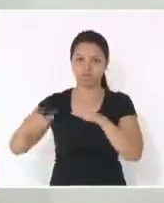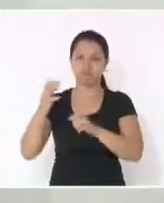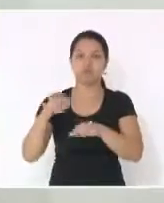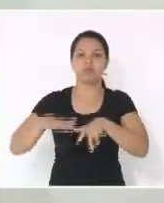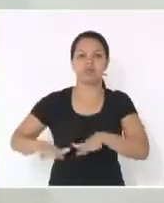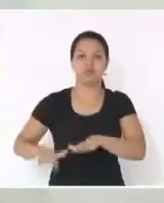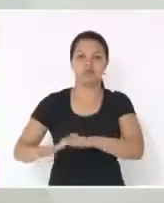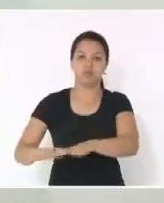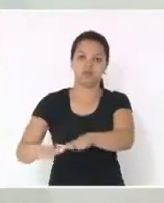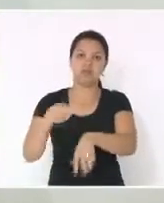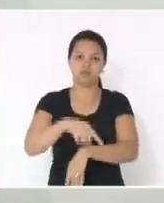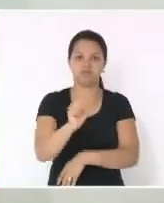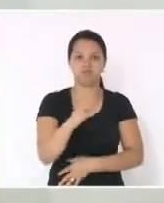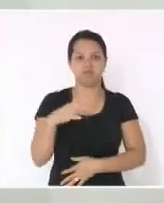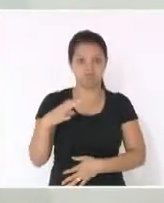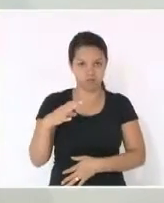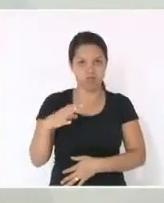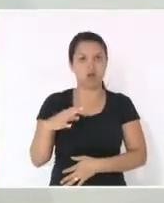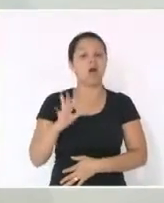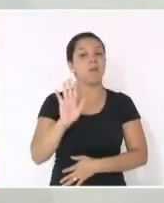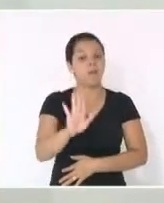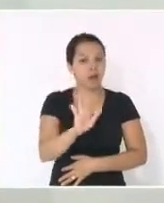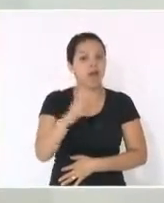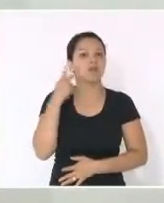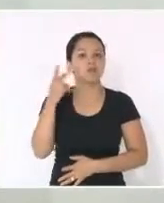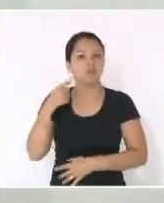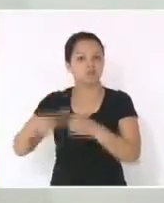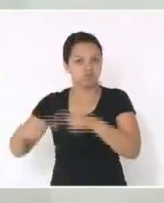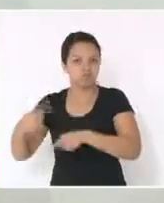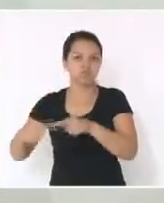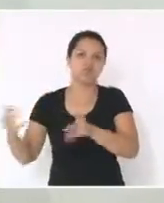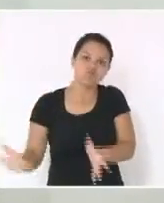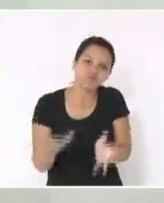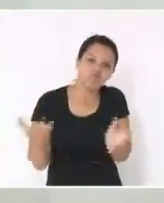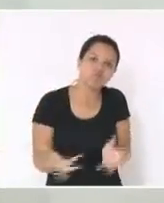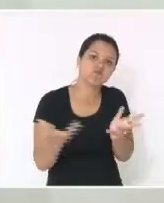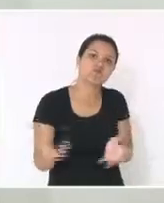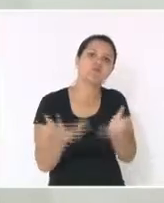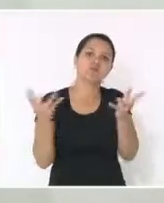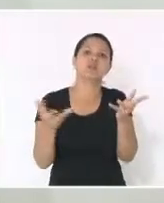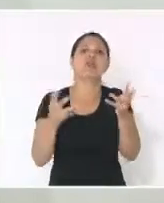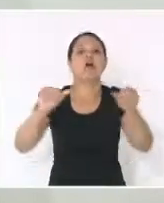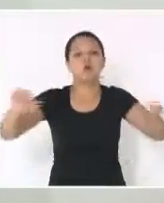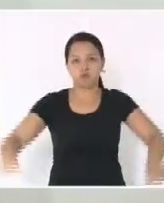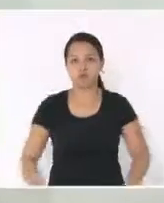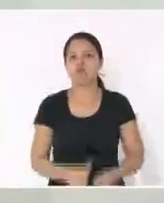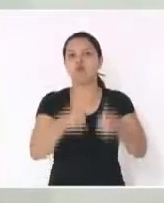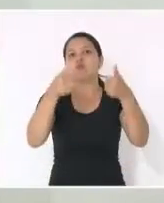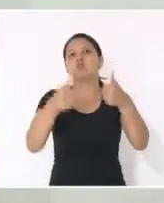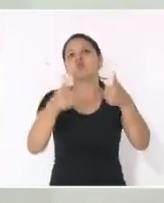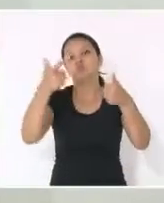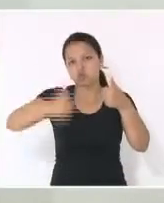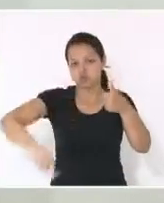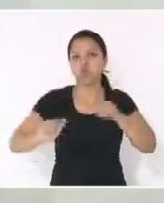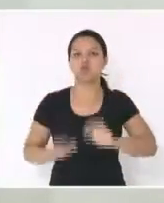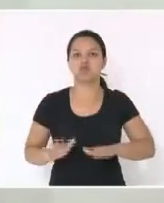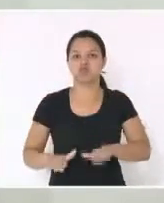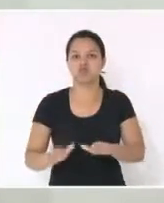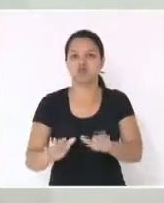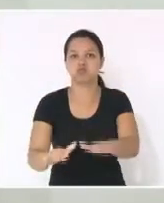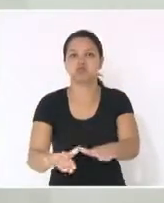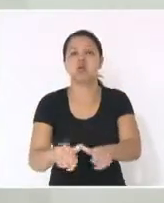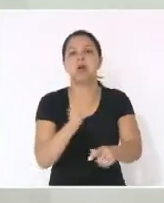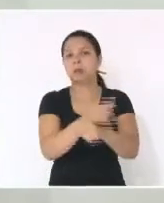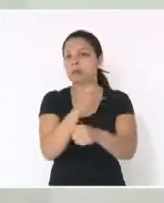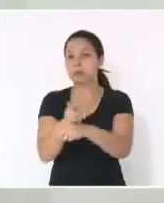graças a uma política de incentivos que ressurgiu este segmento e gerando muito emprego nós